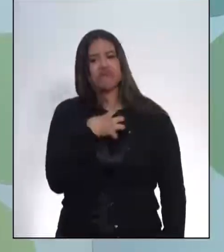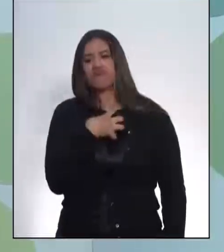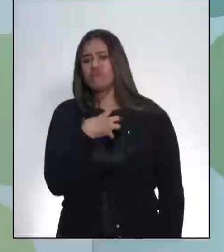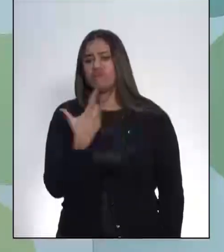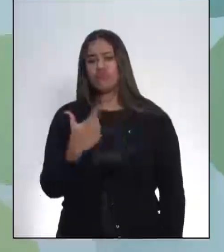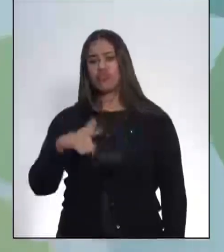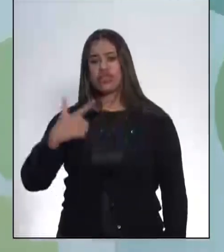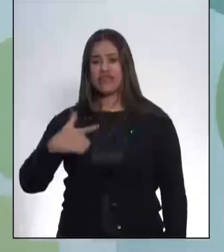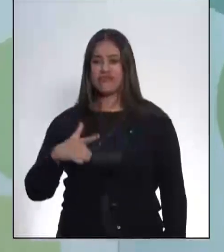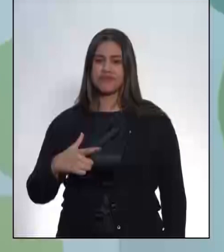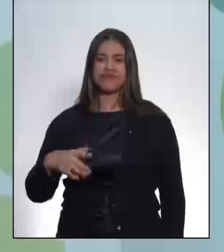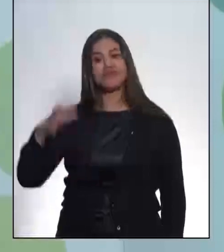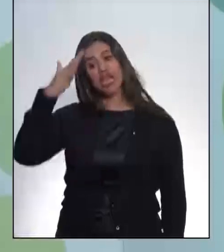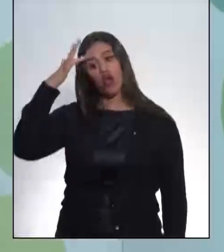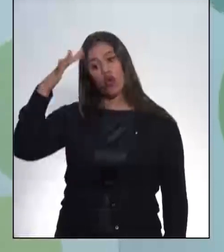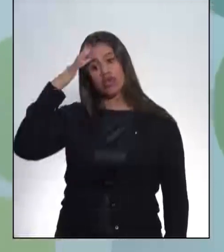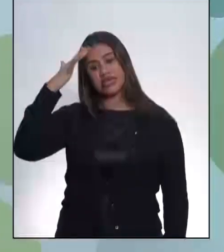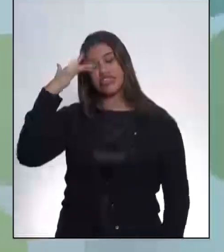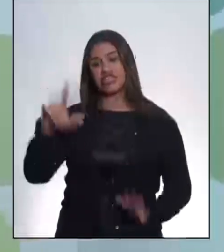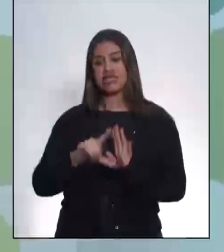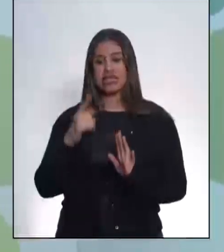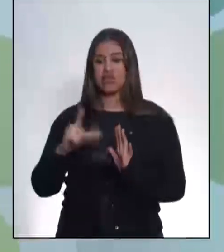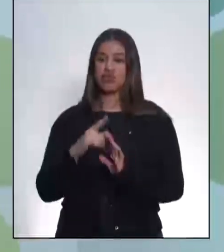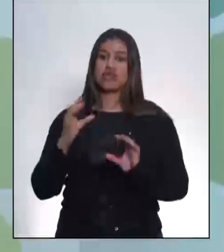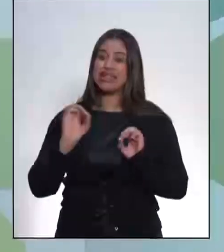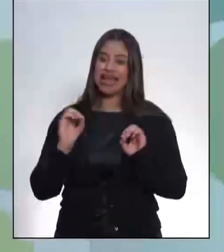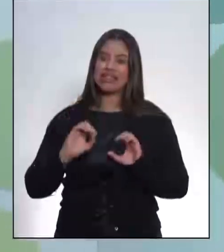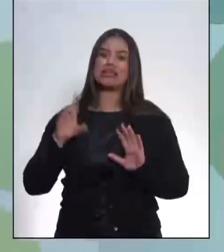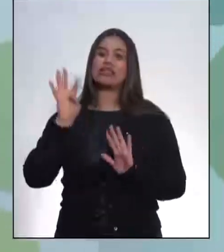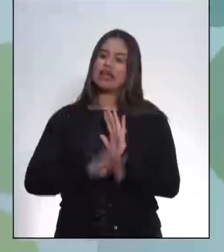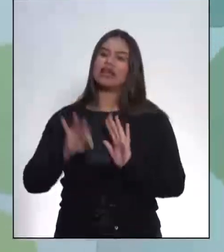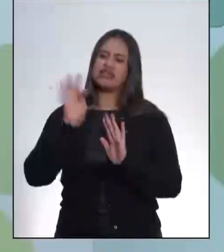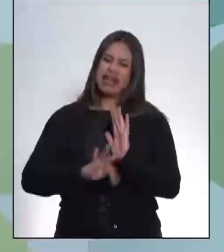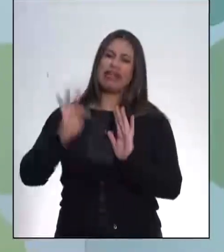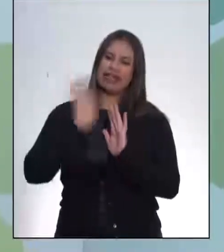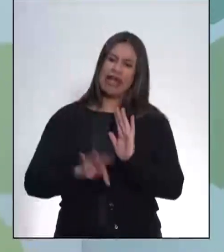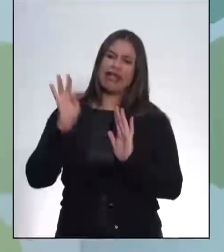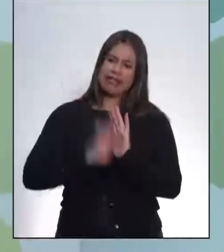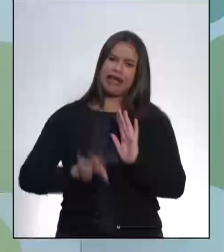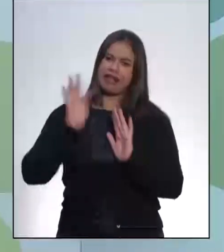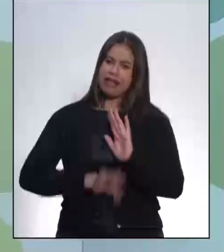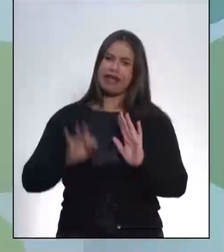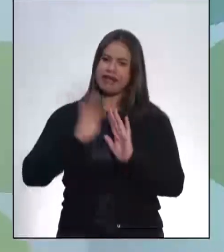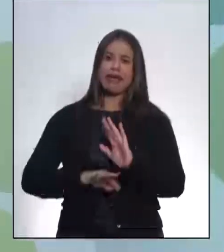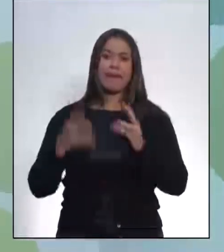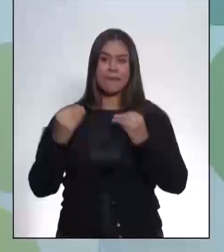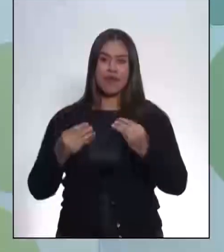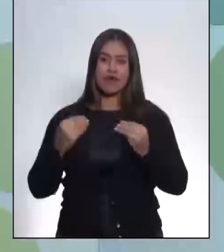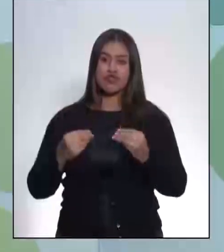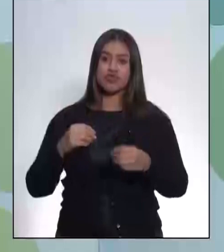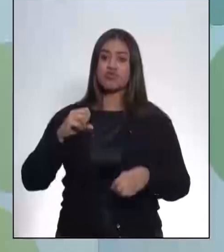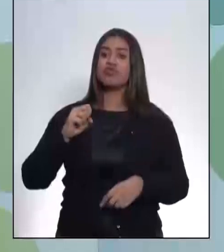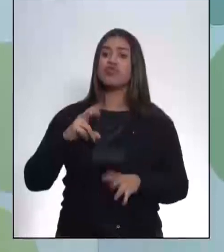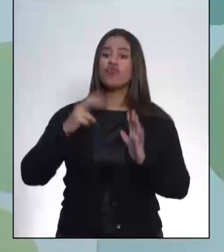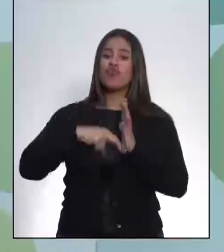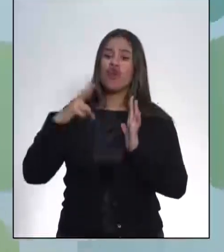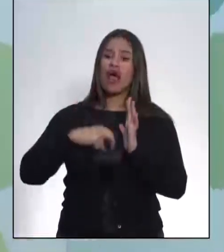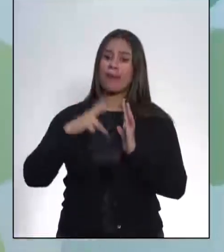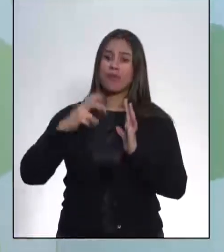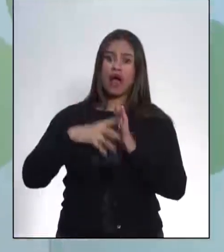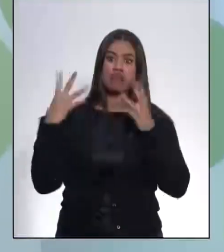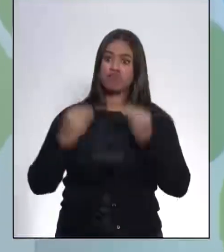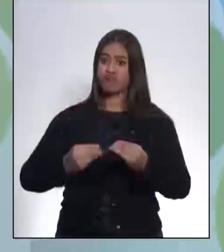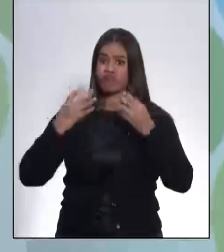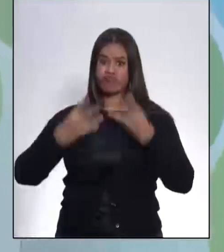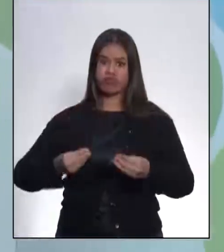não caiu, sabe, teoria da literatura? O que caiu foi texto. E um texto com vocabulário lá em cima. Então,